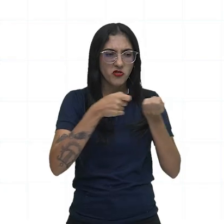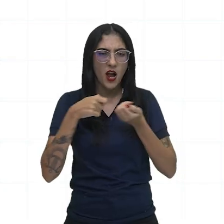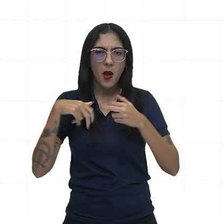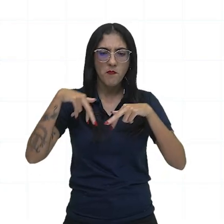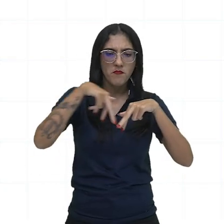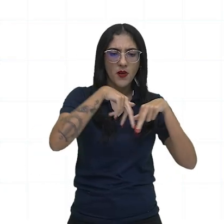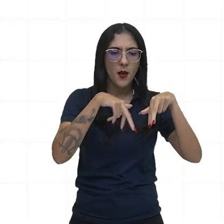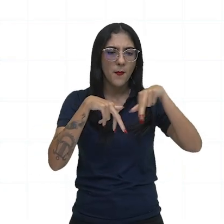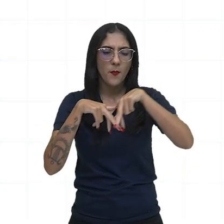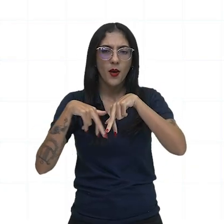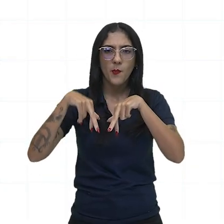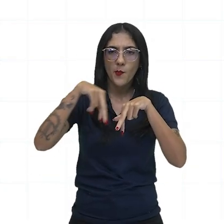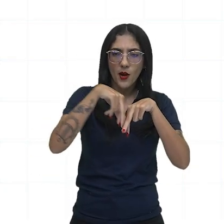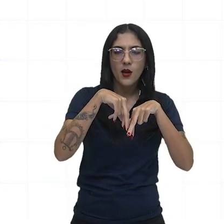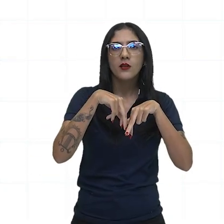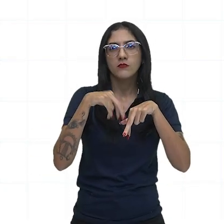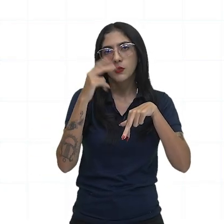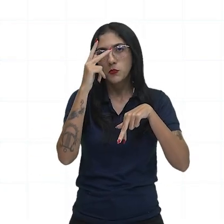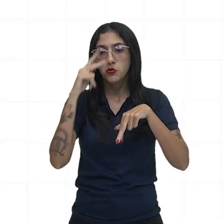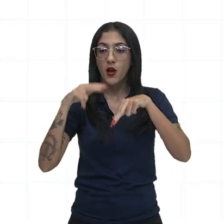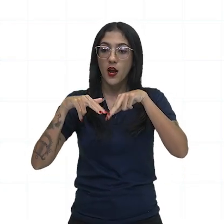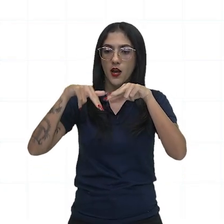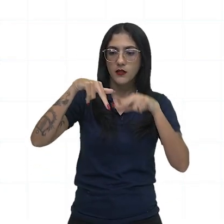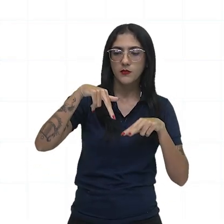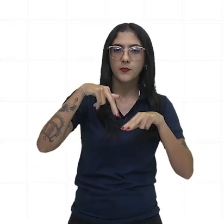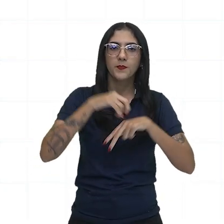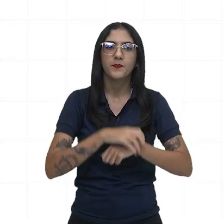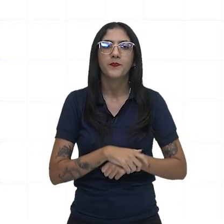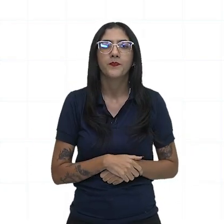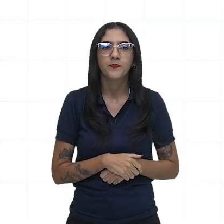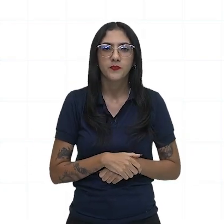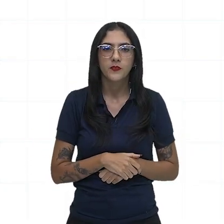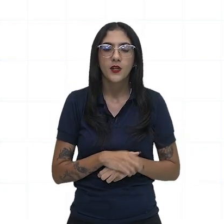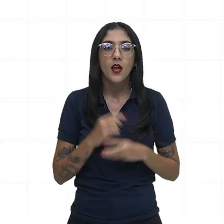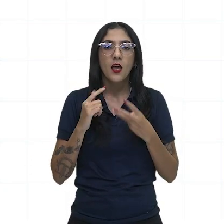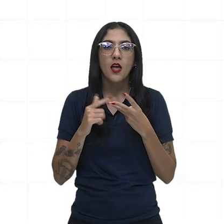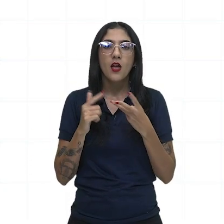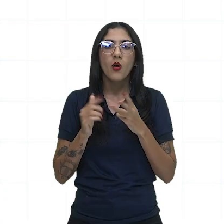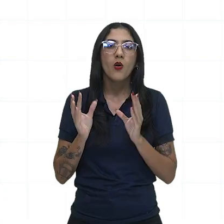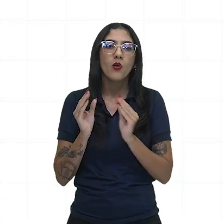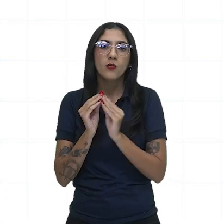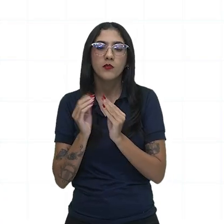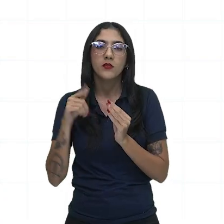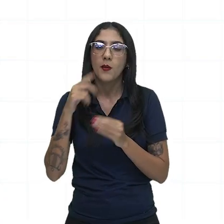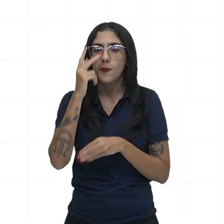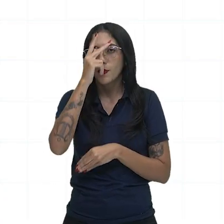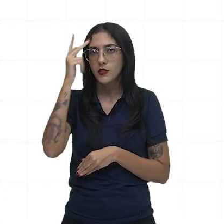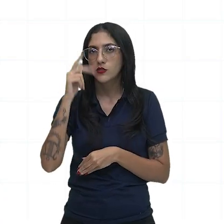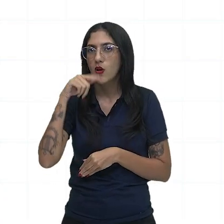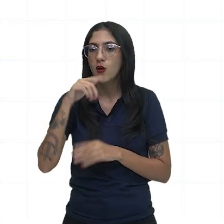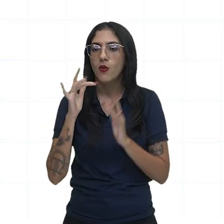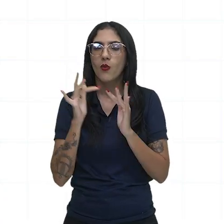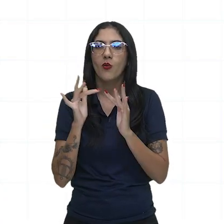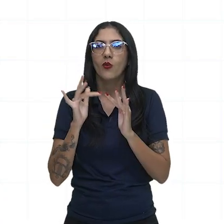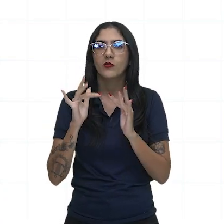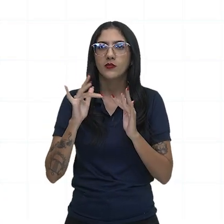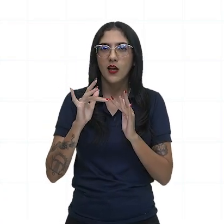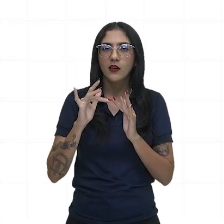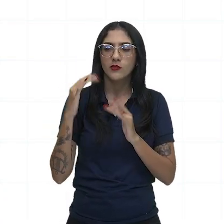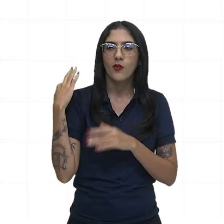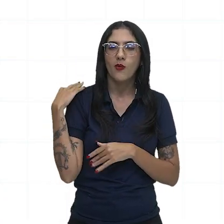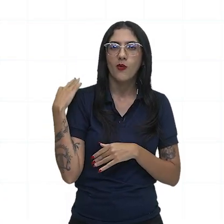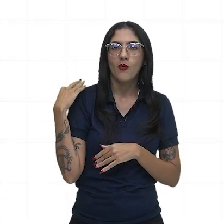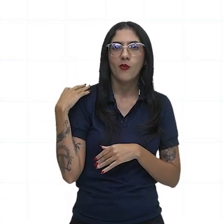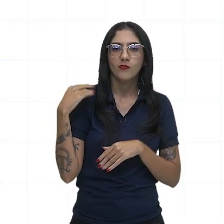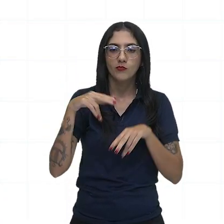tá bom? Desequilibrar o oponente. E o desfecho da luta, que é o encostamento no solo, no caso, as costas